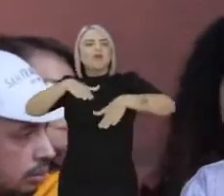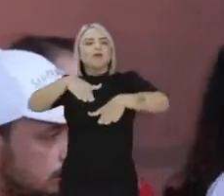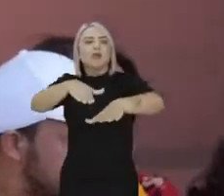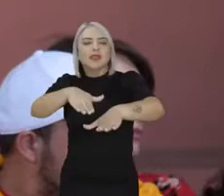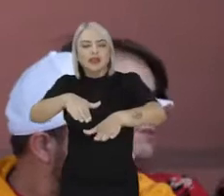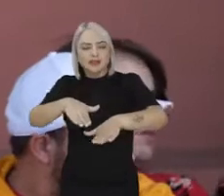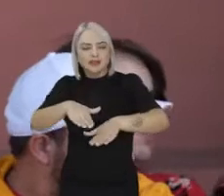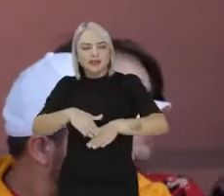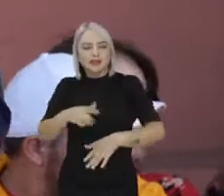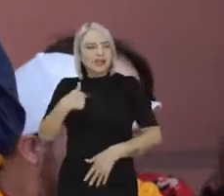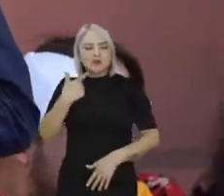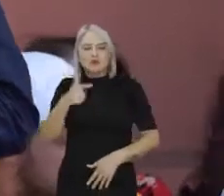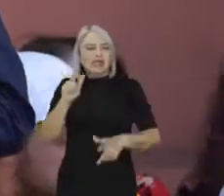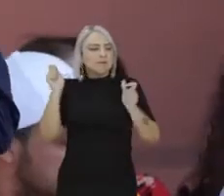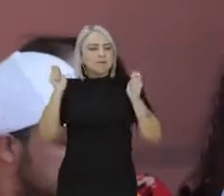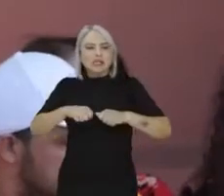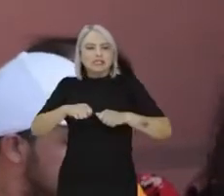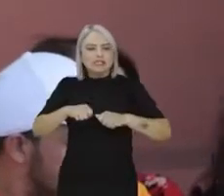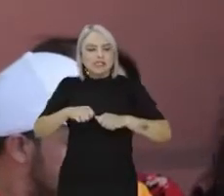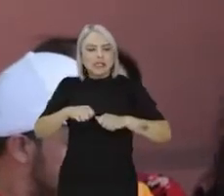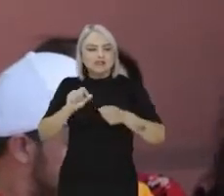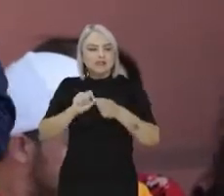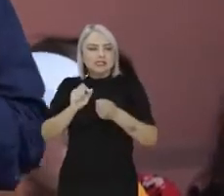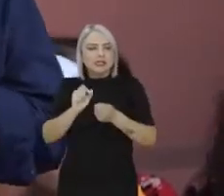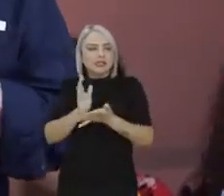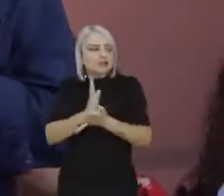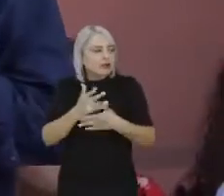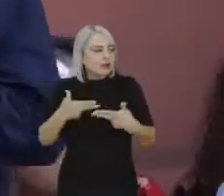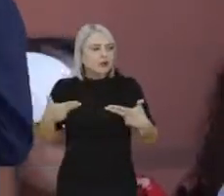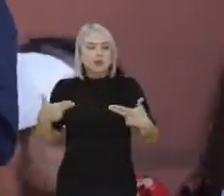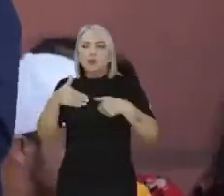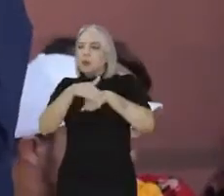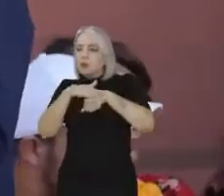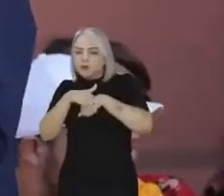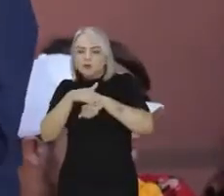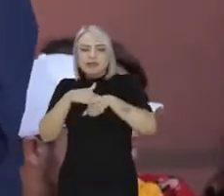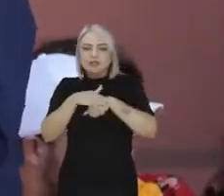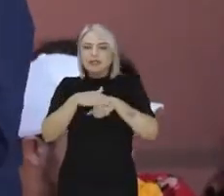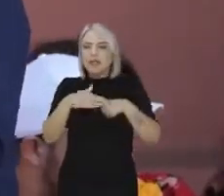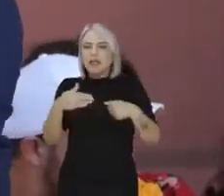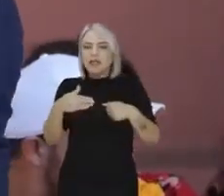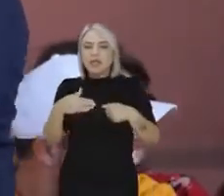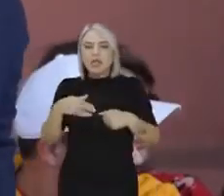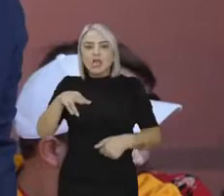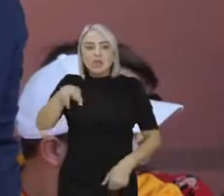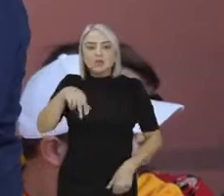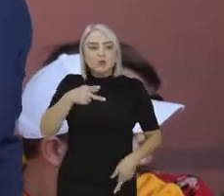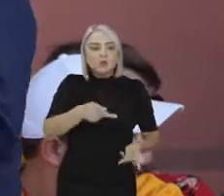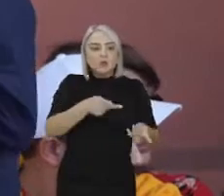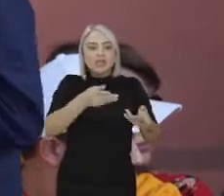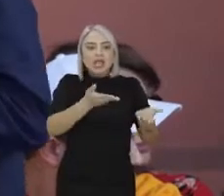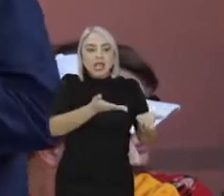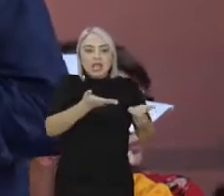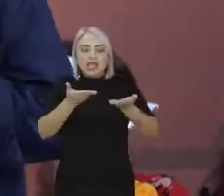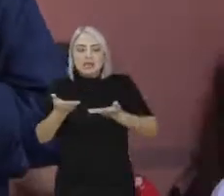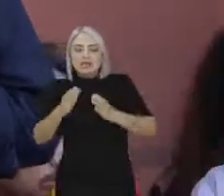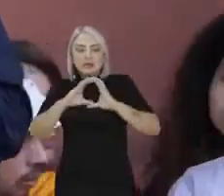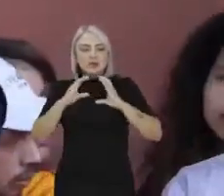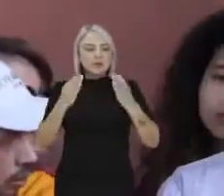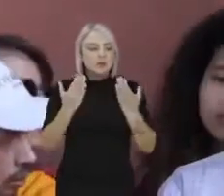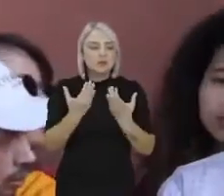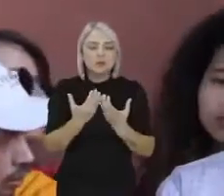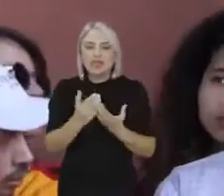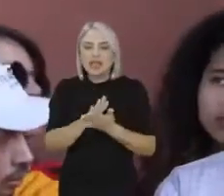de fazer alguma coisa, de conversar. Nunca recebeu nenhuma comunidade. Nunca recebeu o movimento